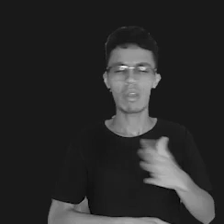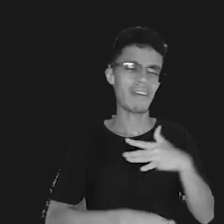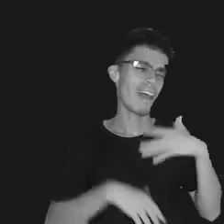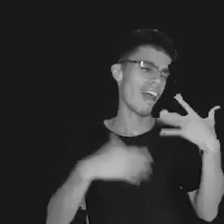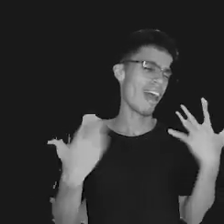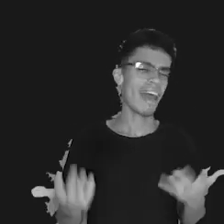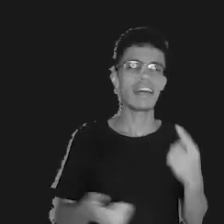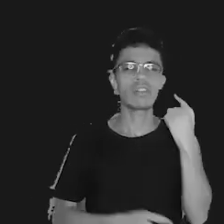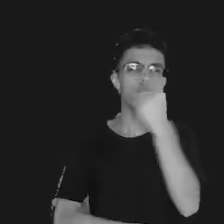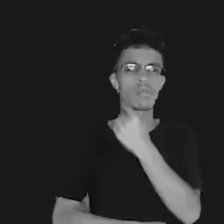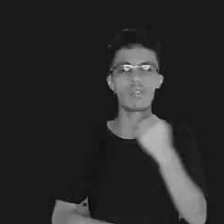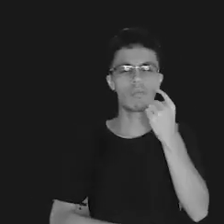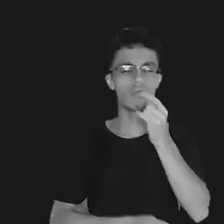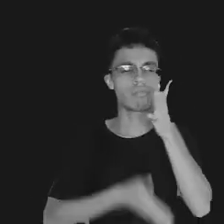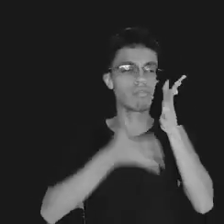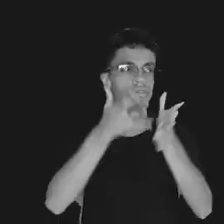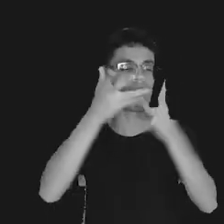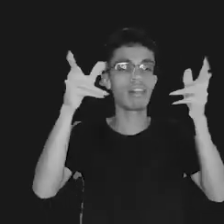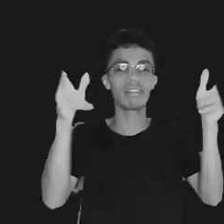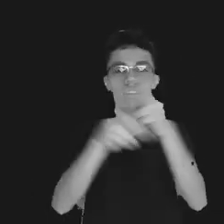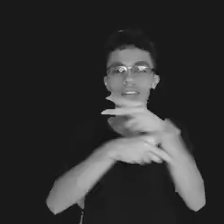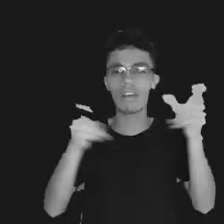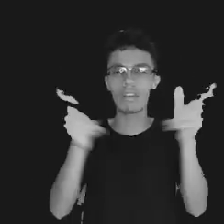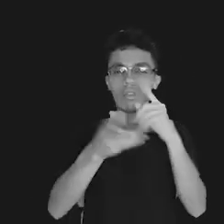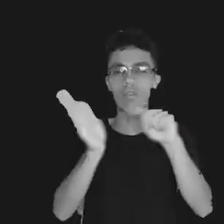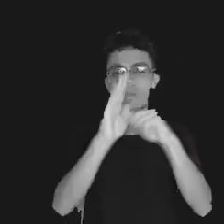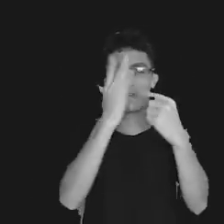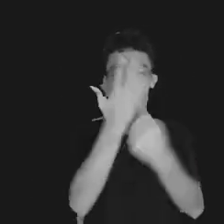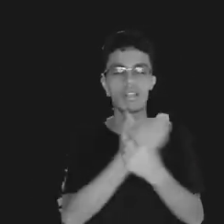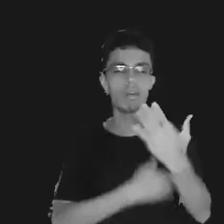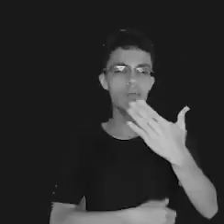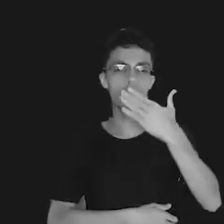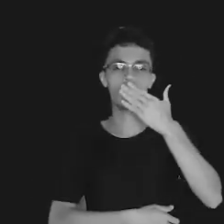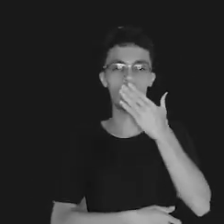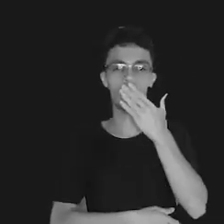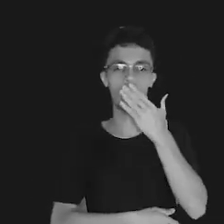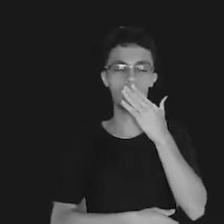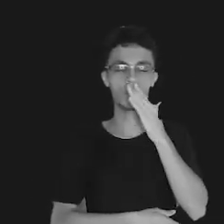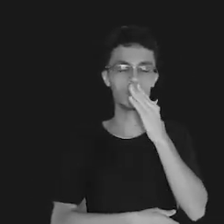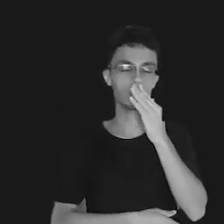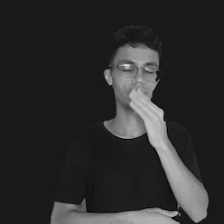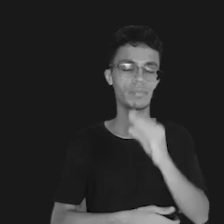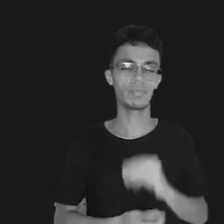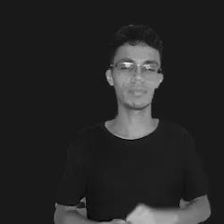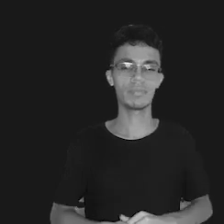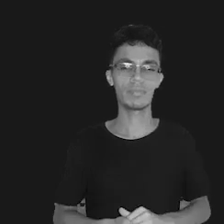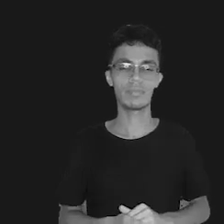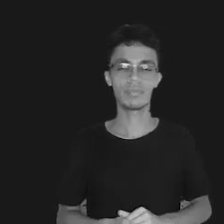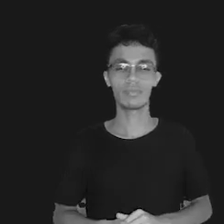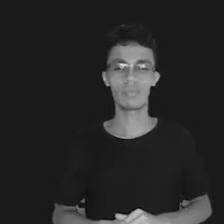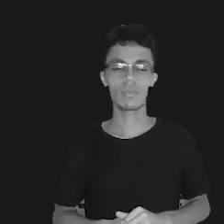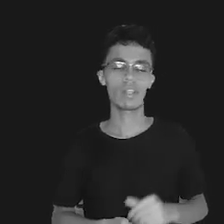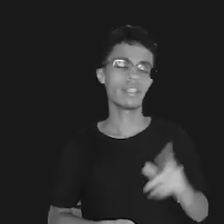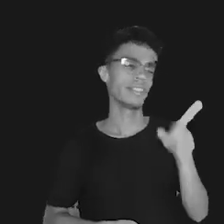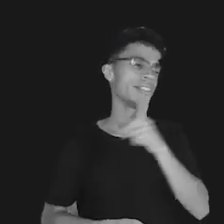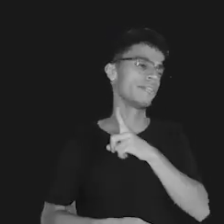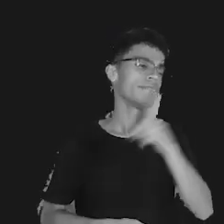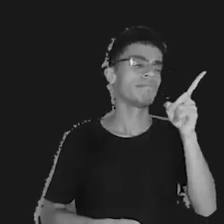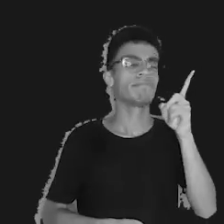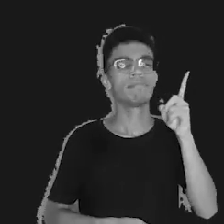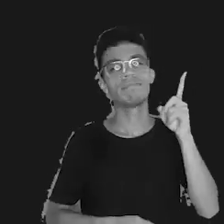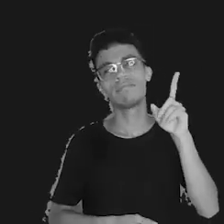a nossa boca de vento. Põe a mão na boca num gesto de desprezo. Blá,